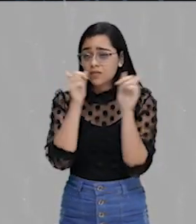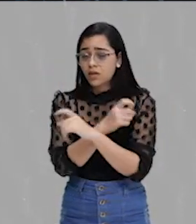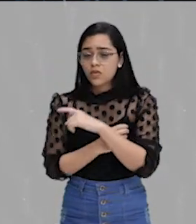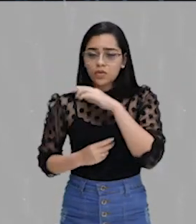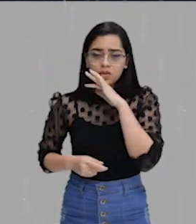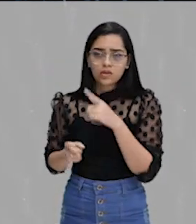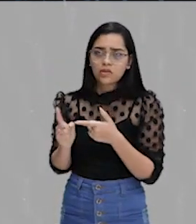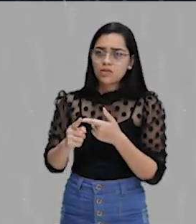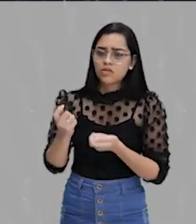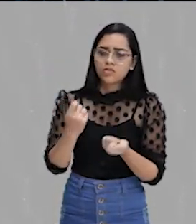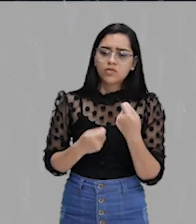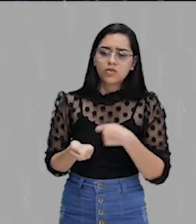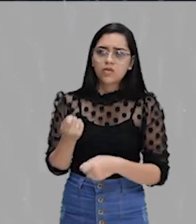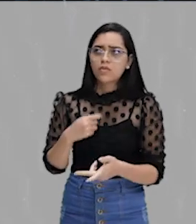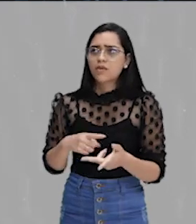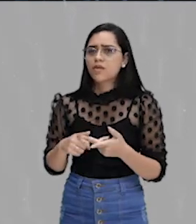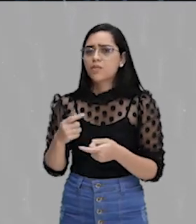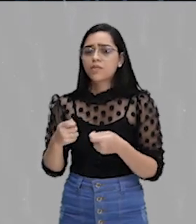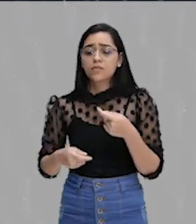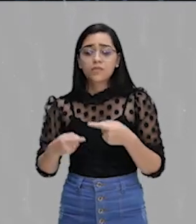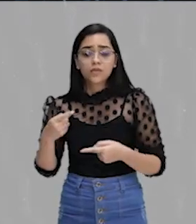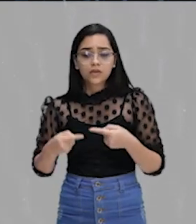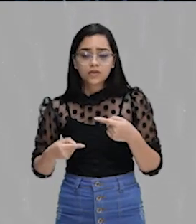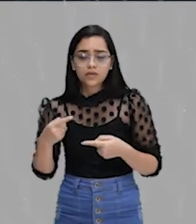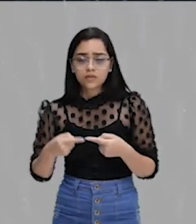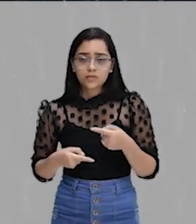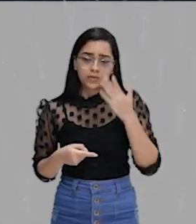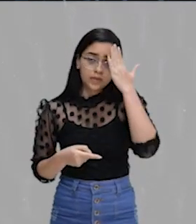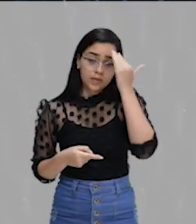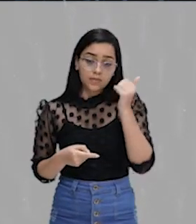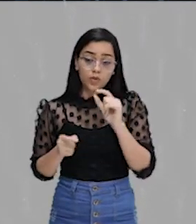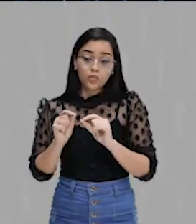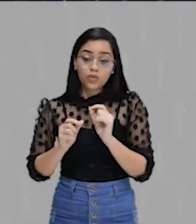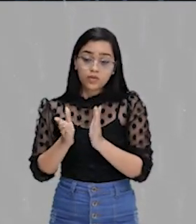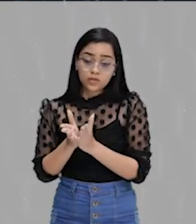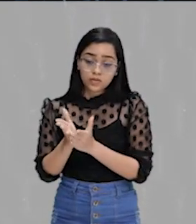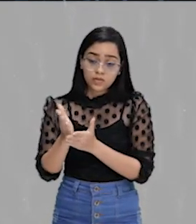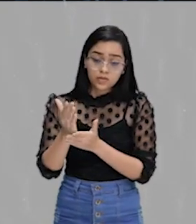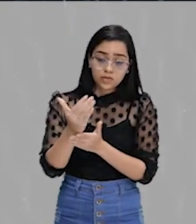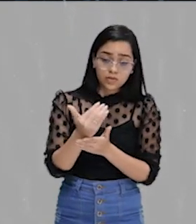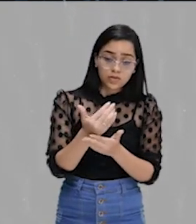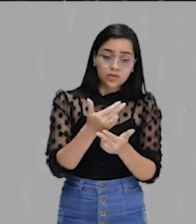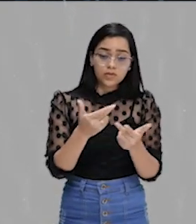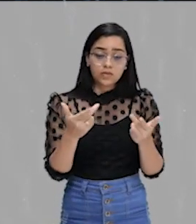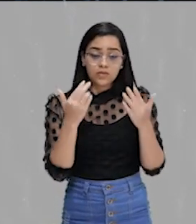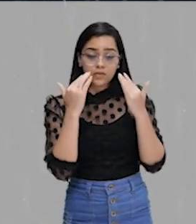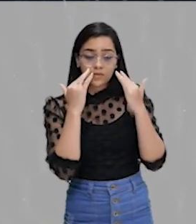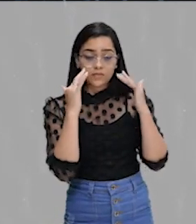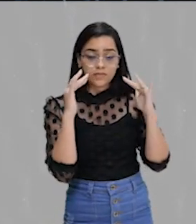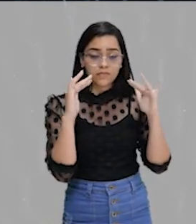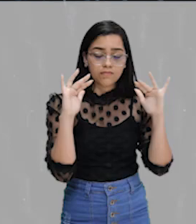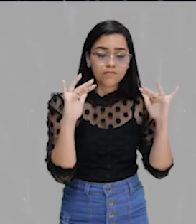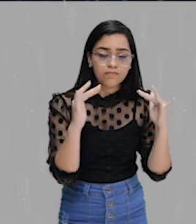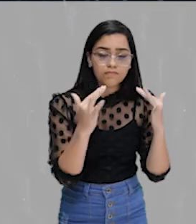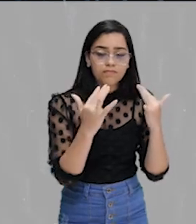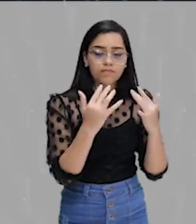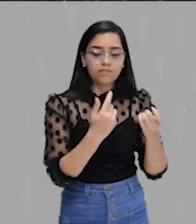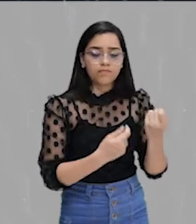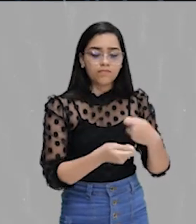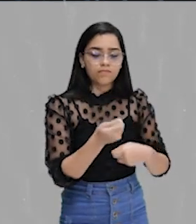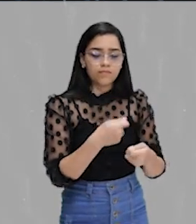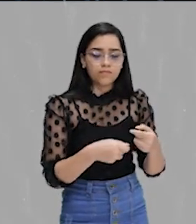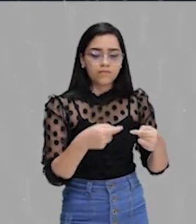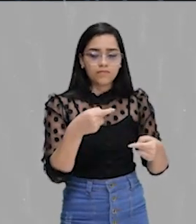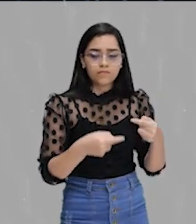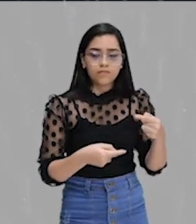crise econômica, crise política, para tentar desviar as atenções da crise econômica e